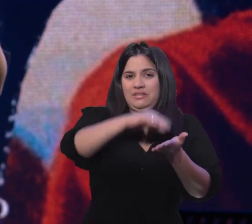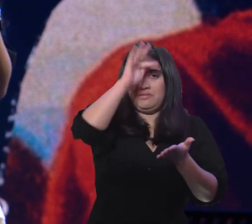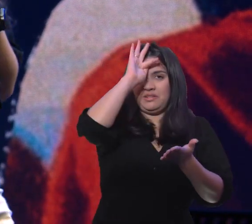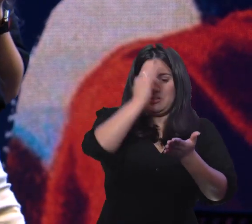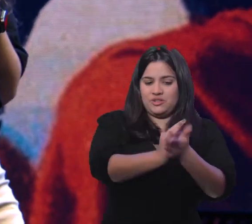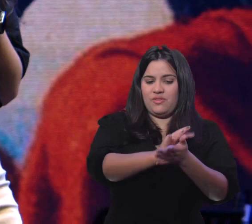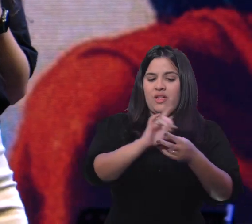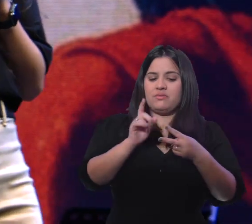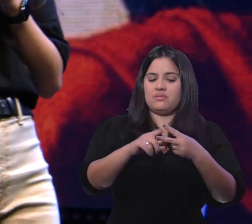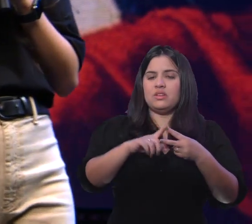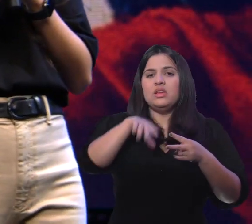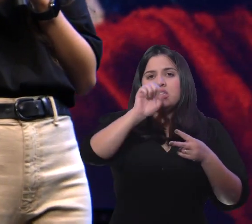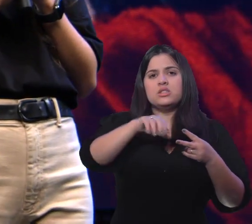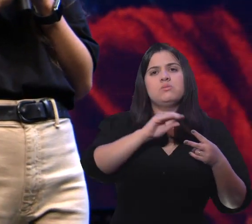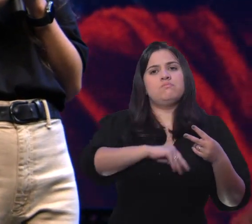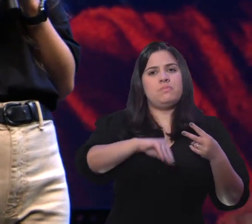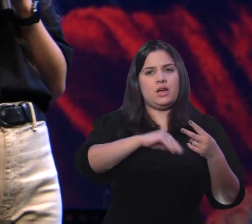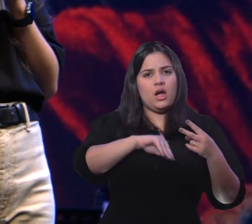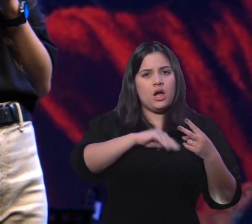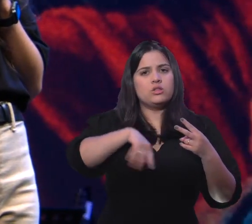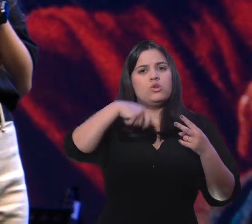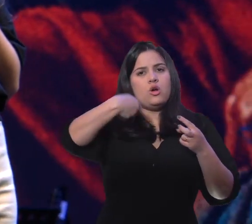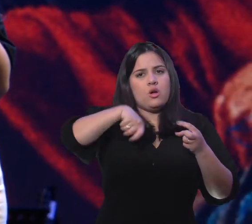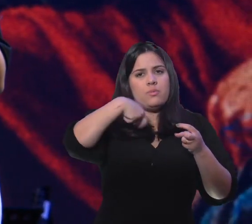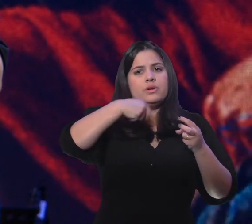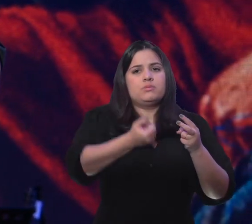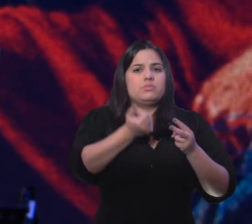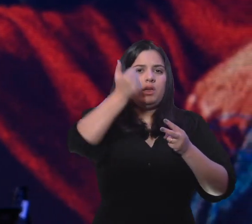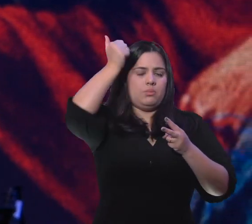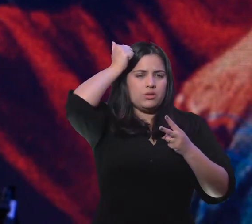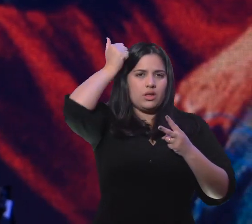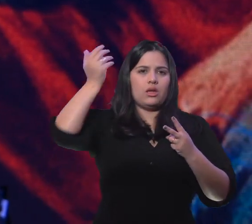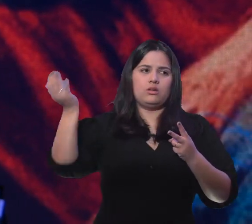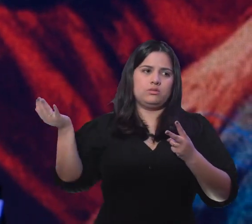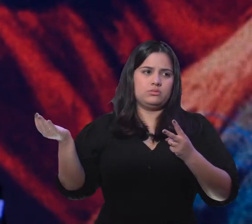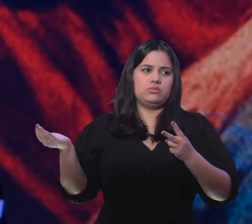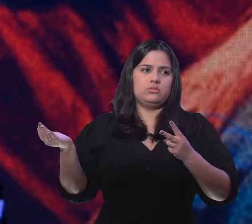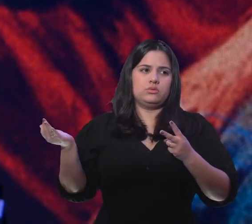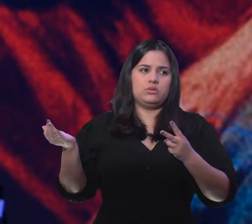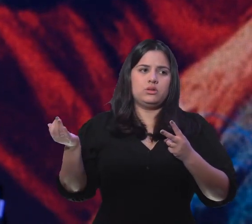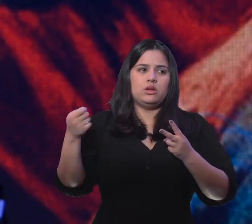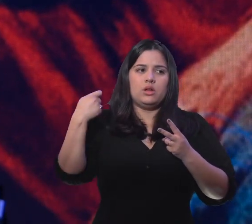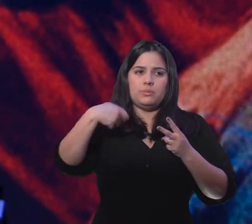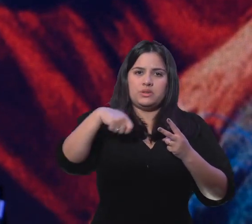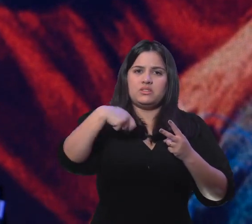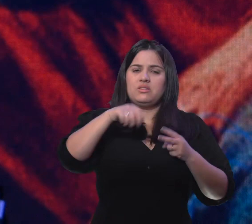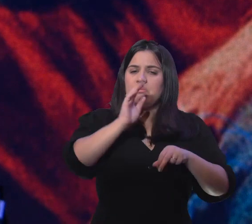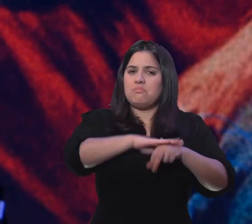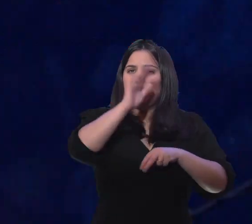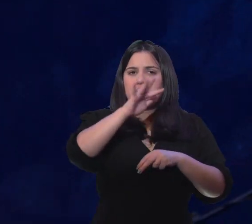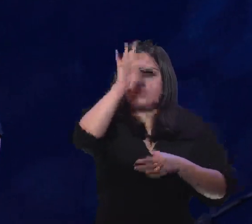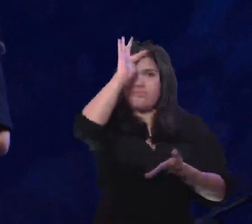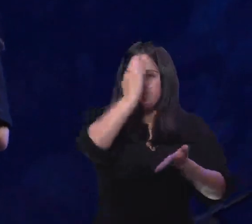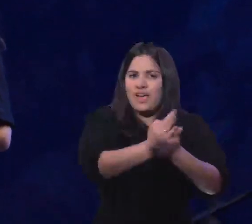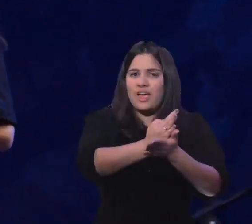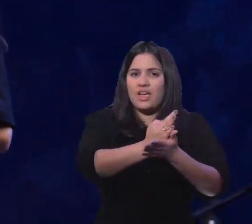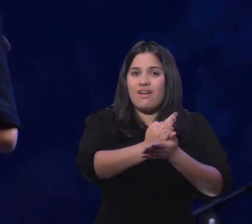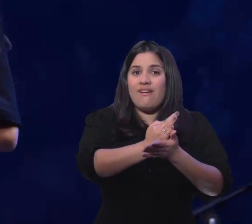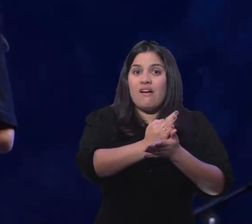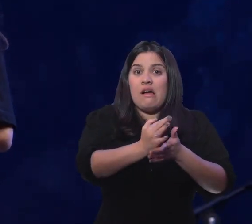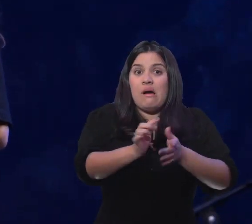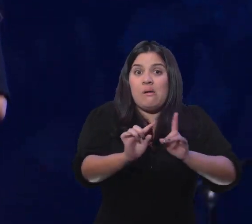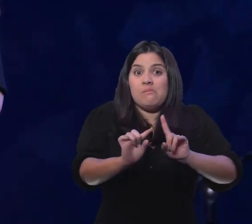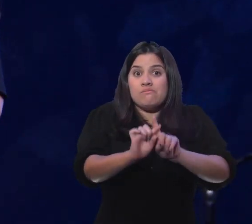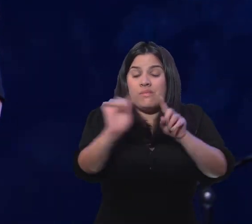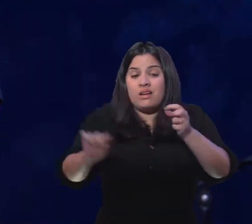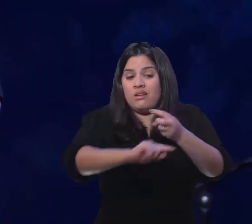entenda mal, é pecado. A gente precisa se arrepender da nossa incredulidade. Só que o que agravou a falta de fé deles foi a